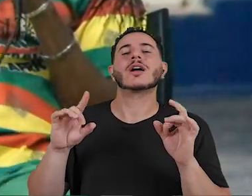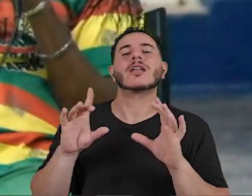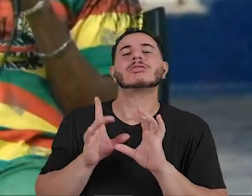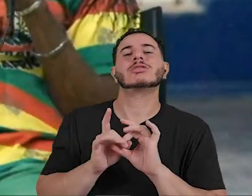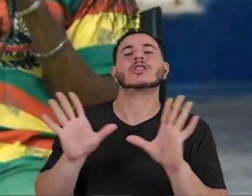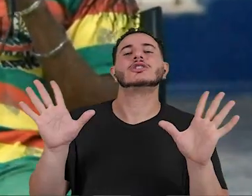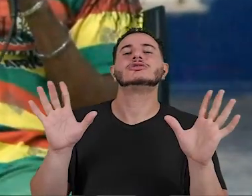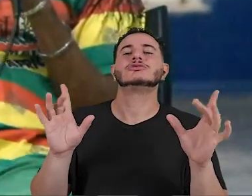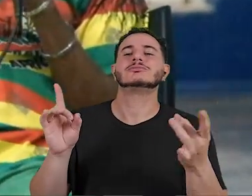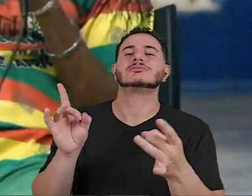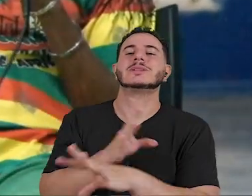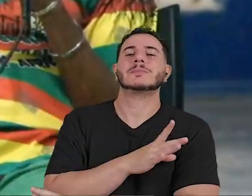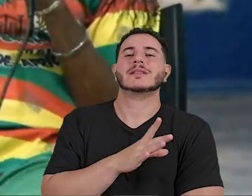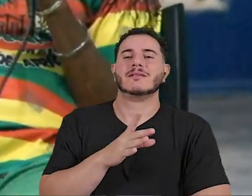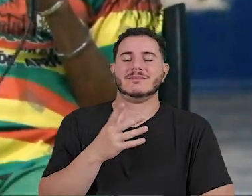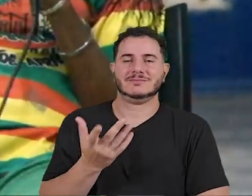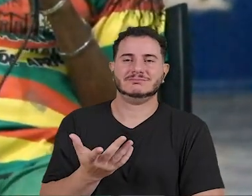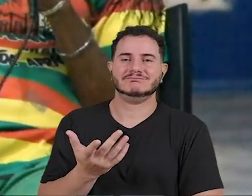Qual é a resposta aí?